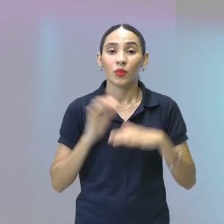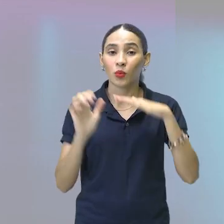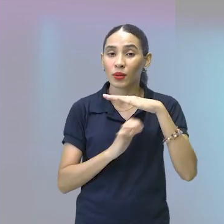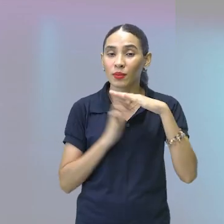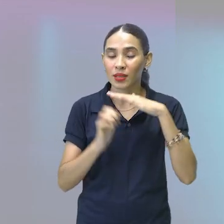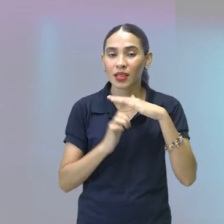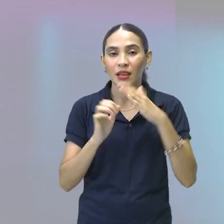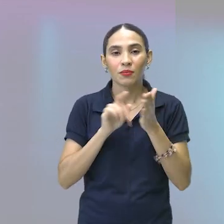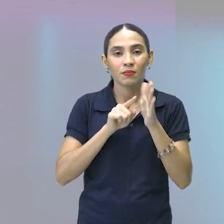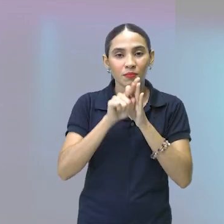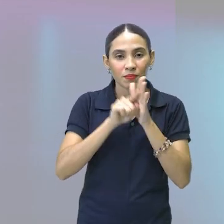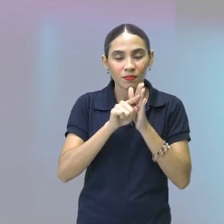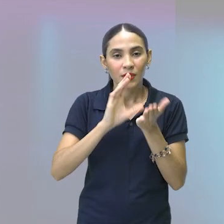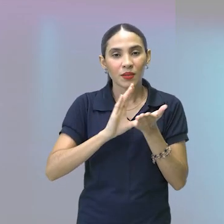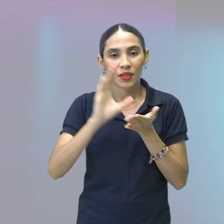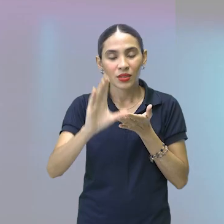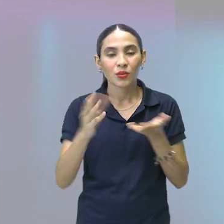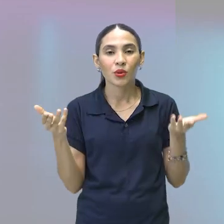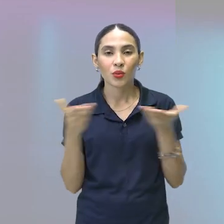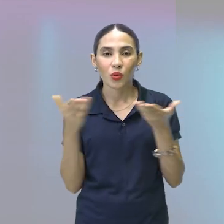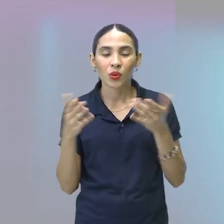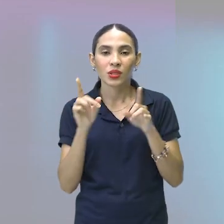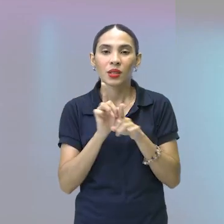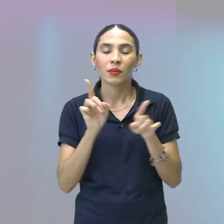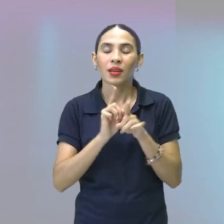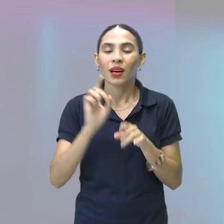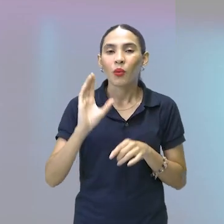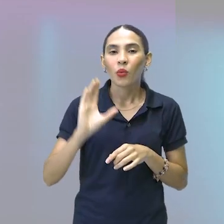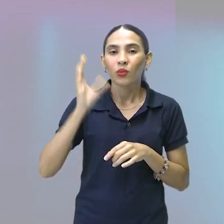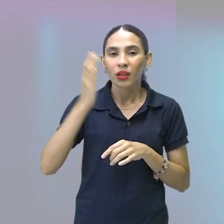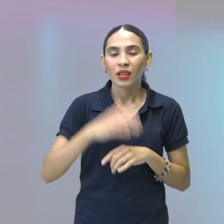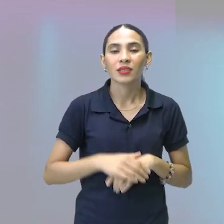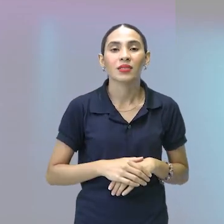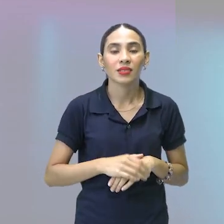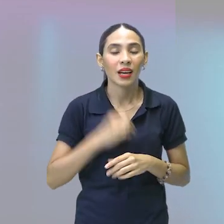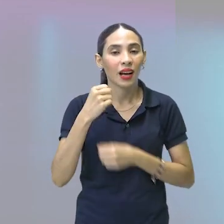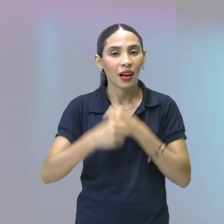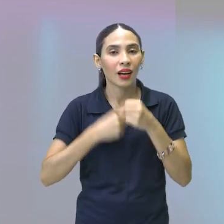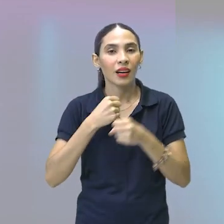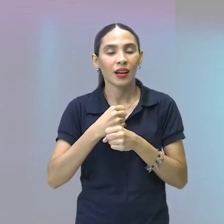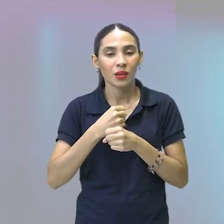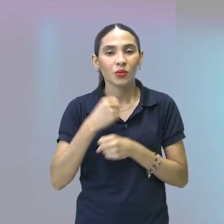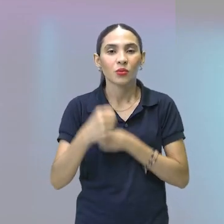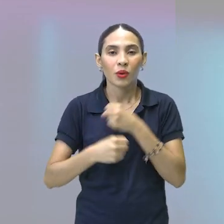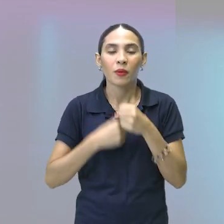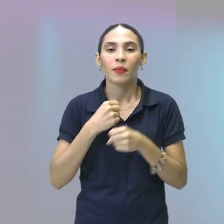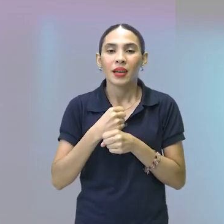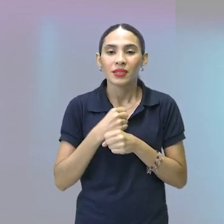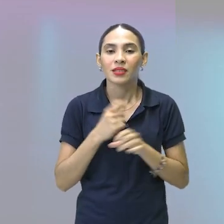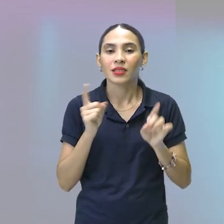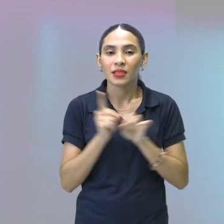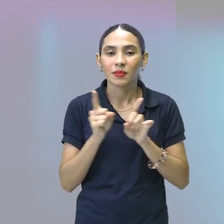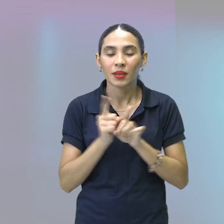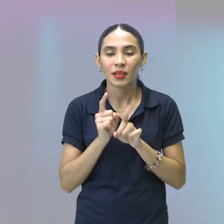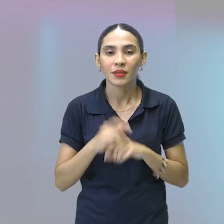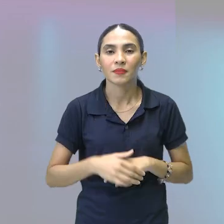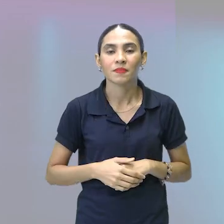um empresário que investiu, e que hoje em dia acontece anualmente